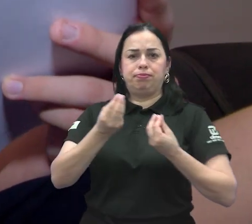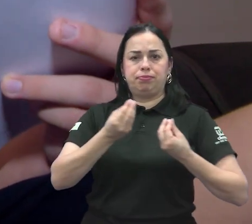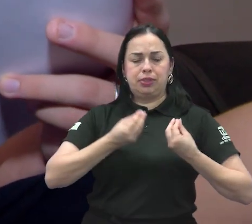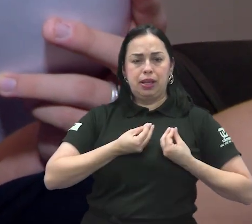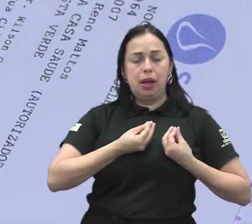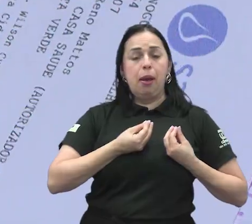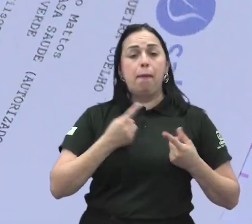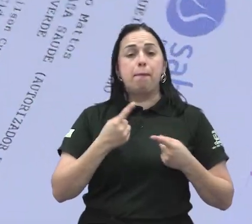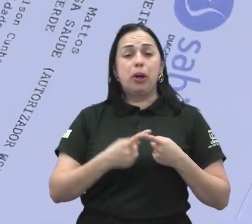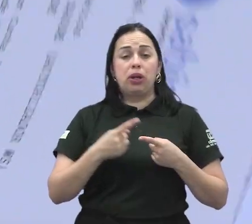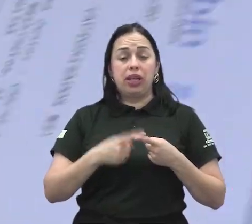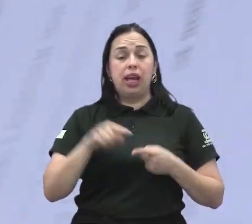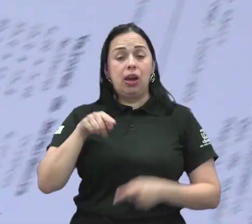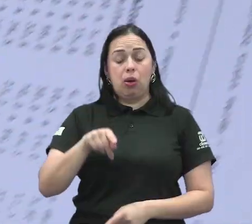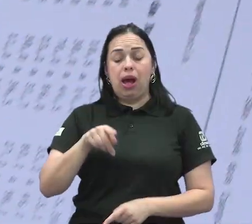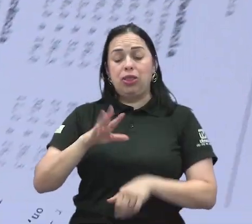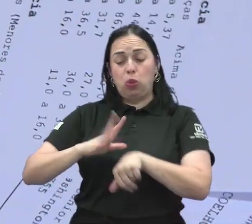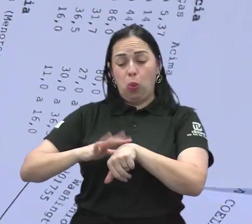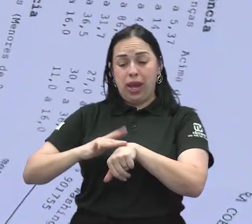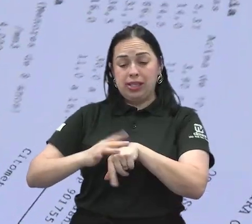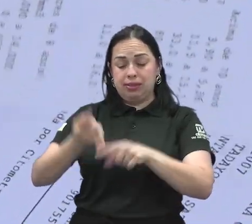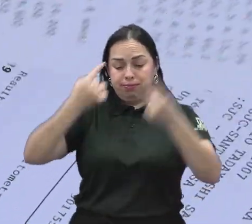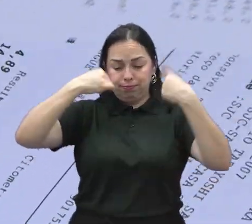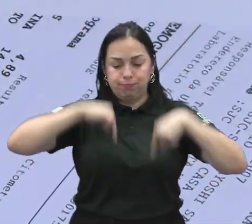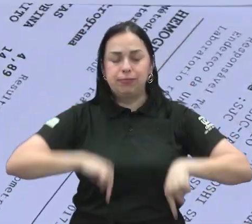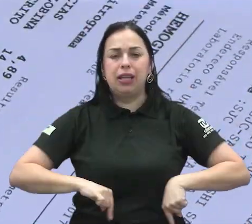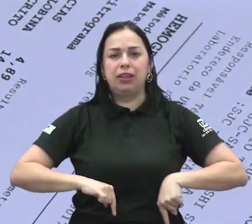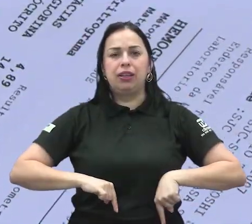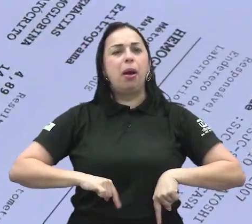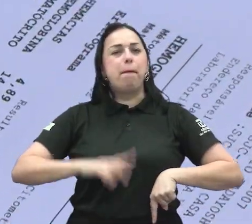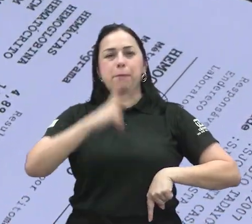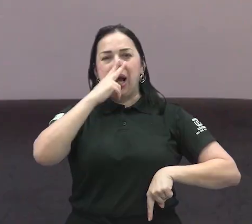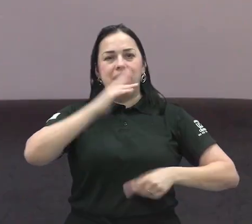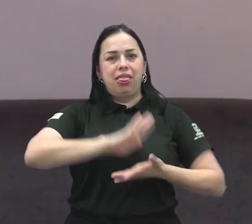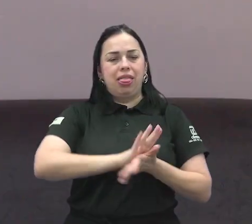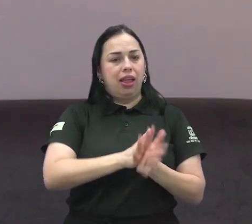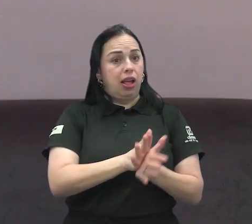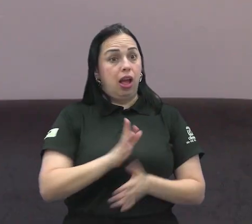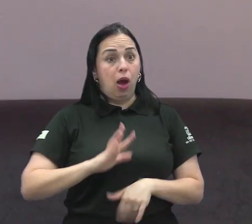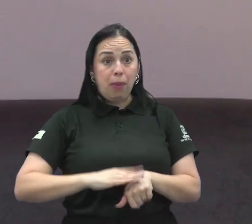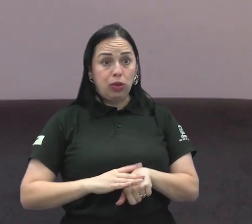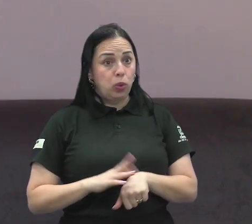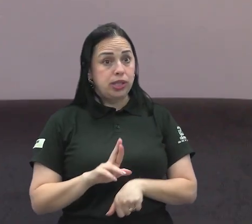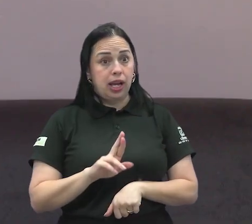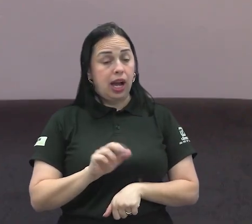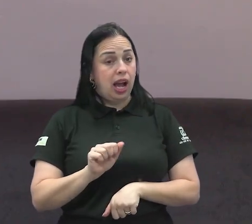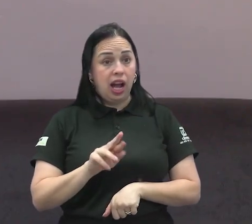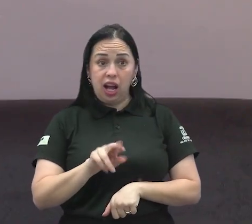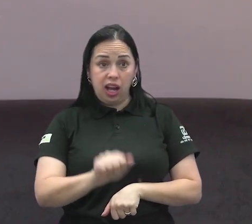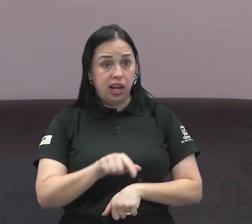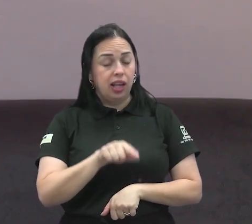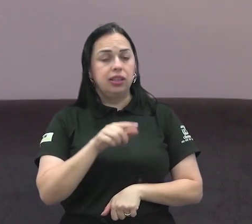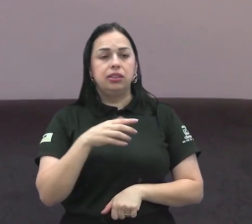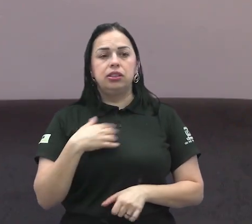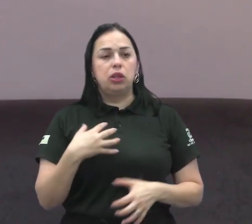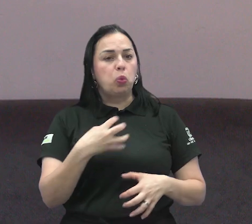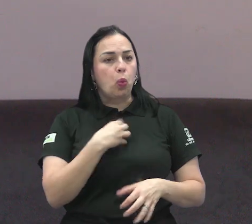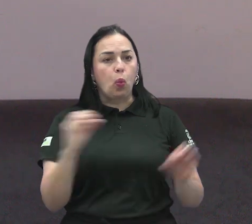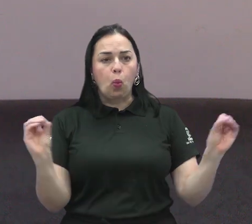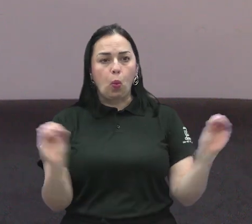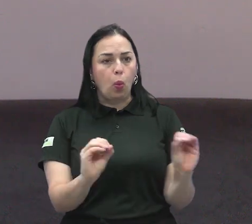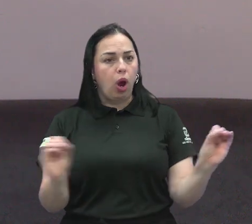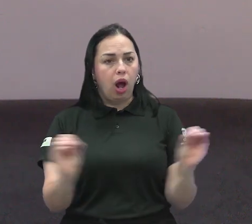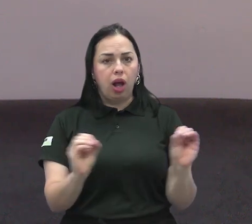do Felipe, já que a PTI destrói as plaquetas dentro do organismo. É um quadro muito grave, é uma doença que ela é